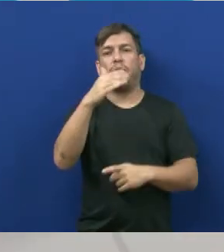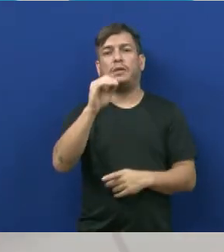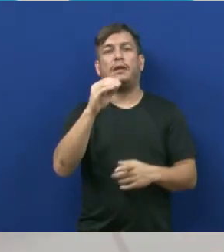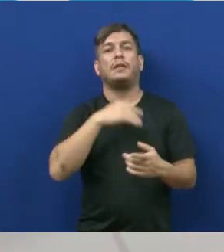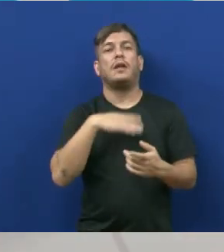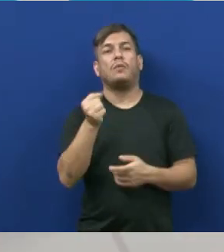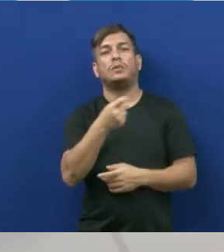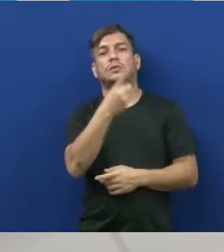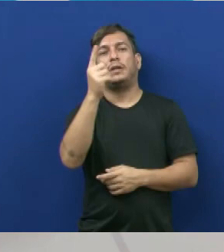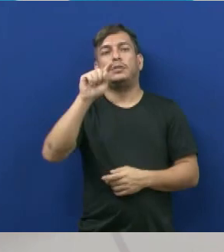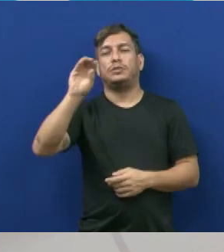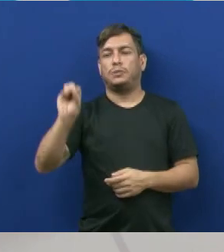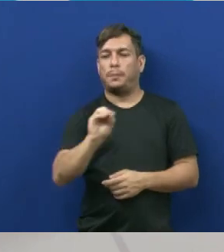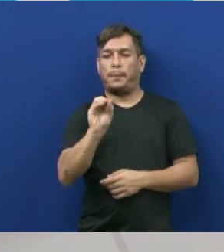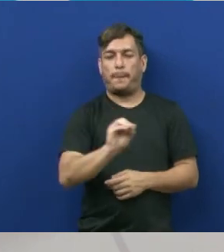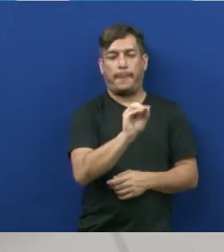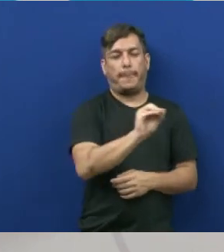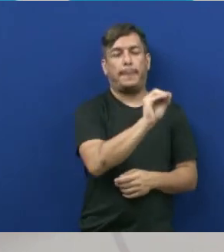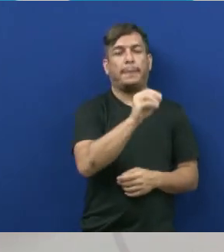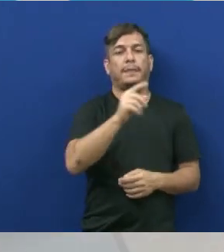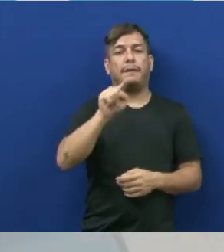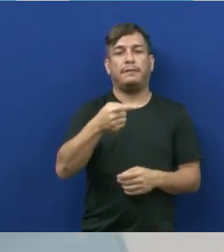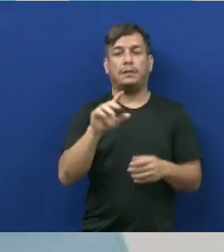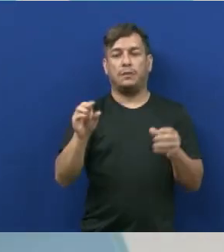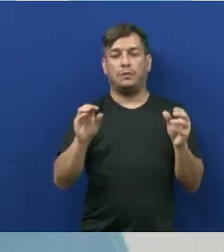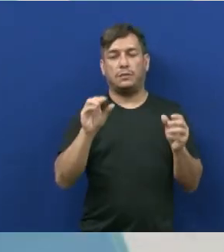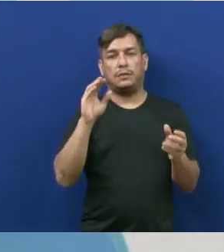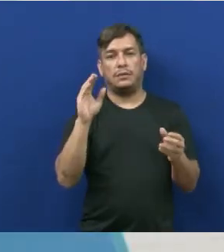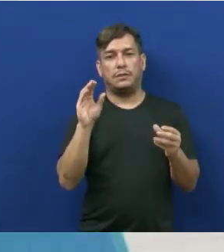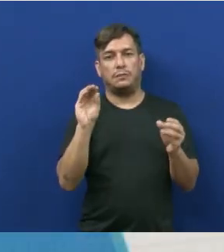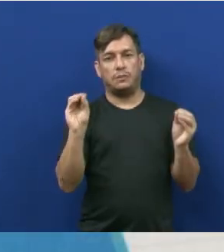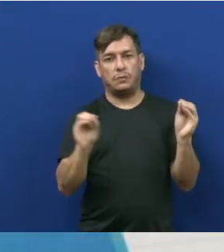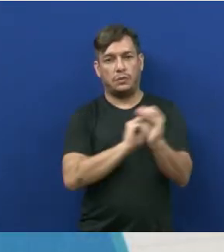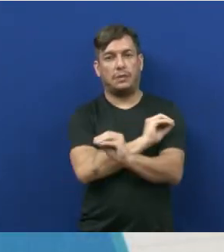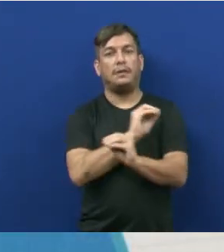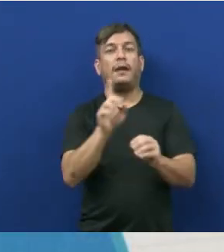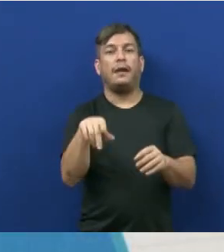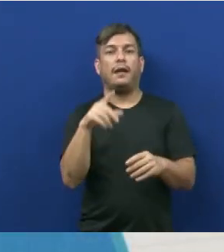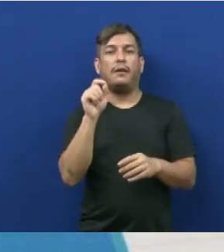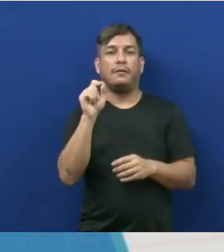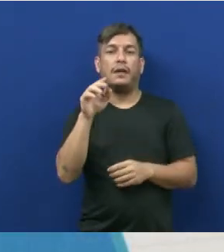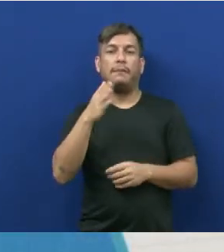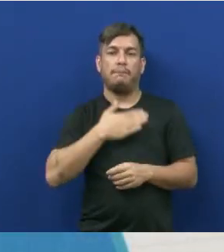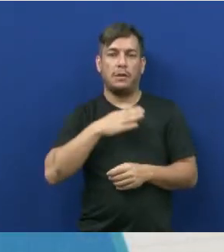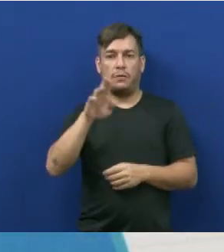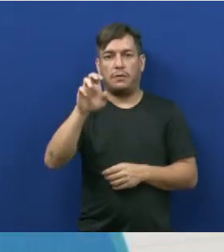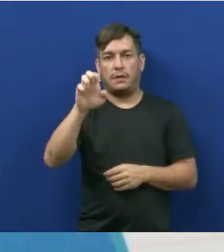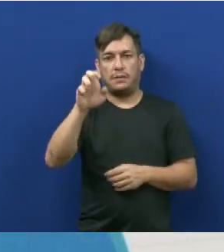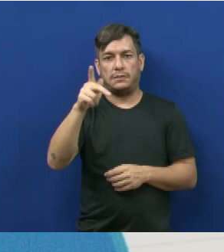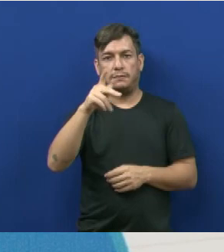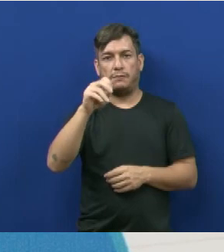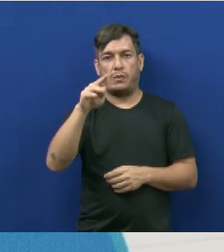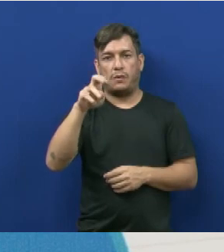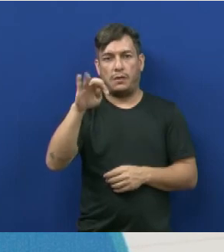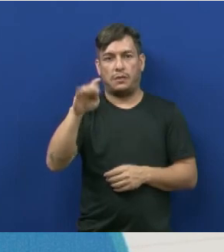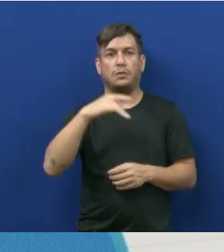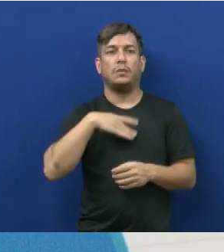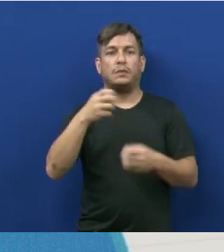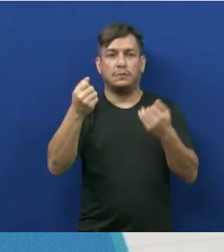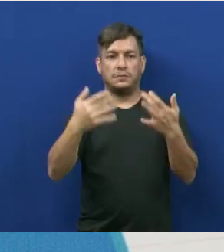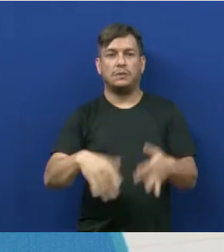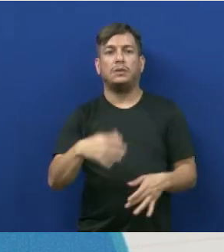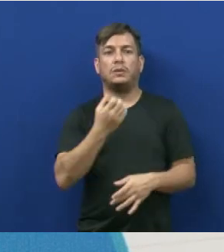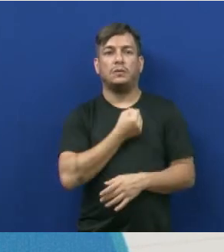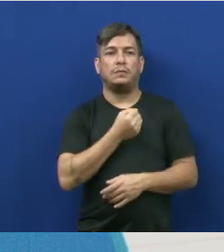casas decimais que eu transferi essa vírgula é que vai ser meu expoente. Então, é muito simples, tá bom? Quando a gente trabalha com números